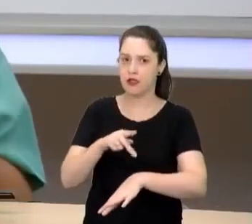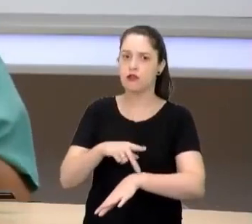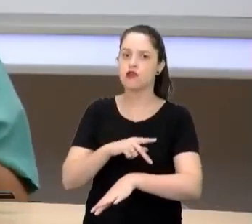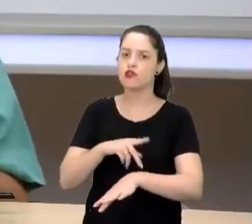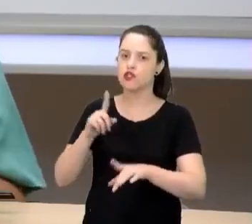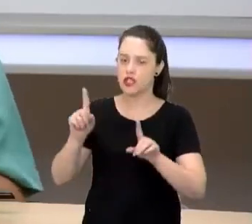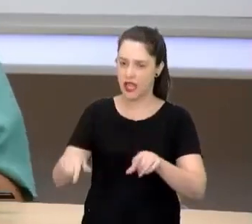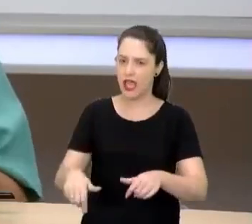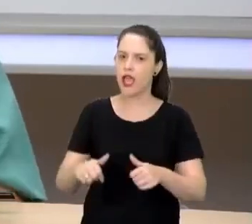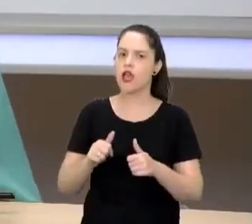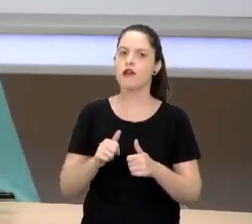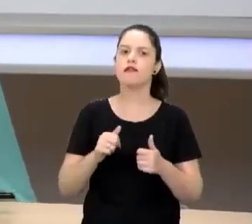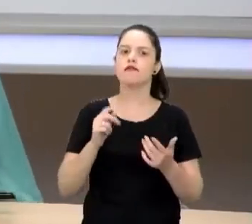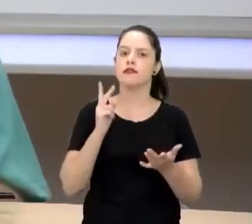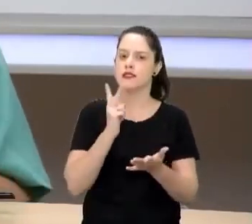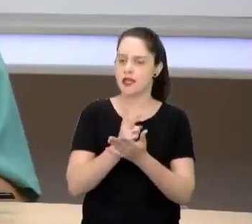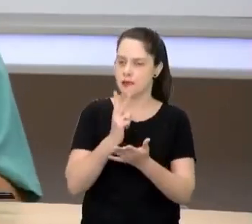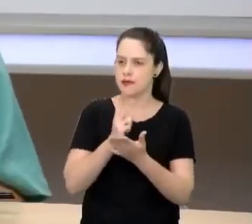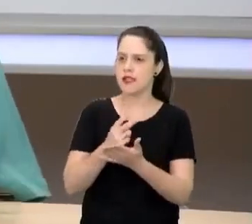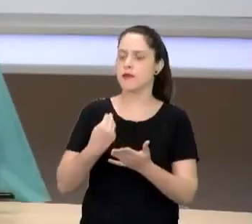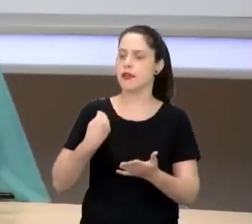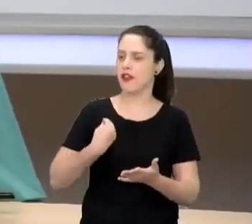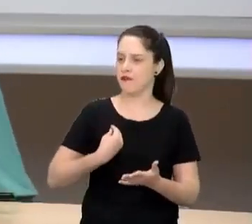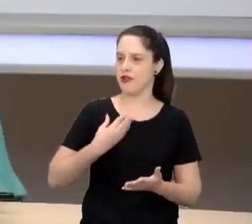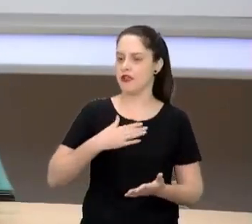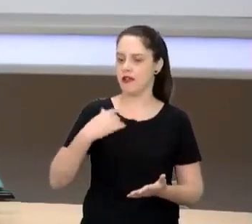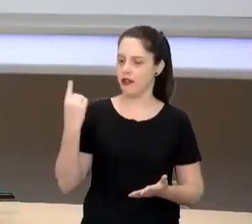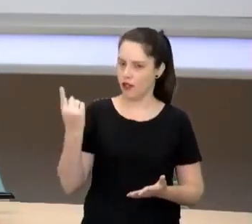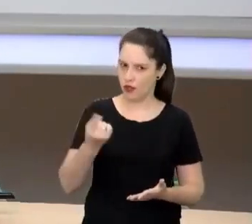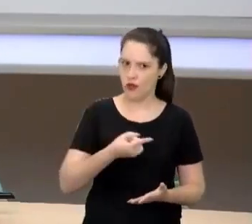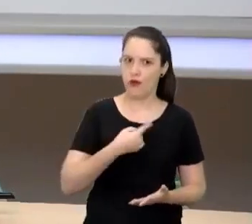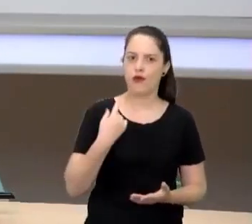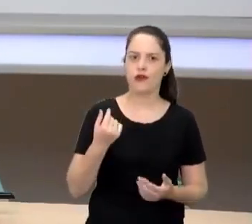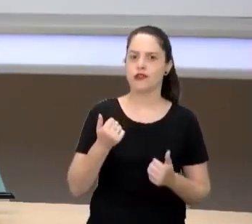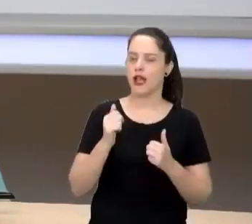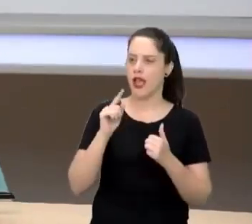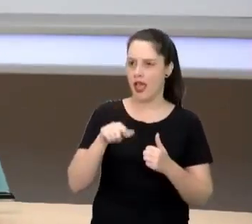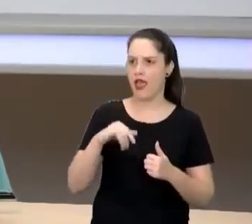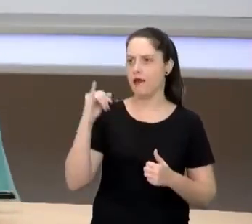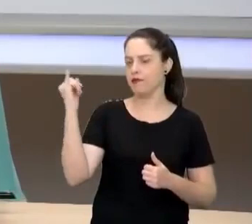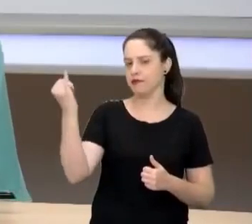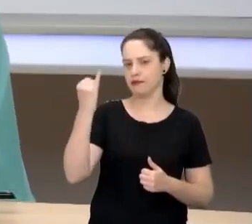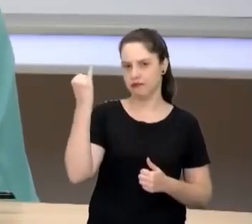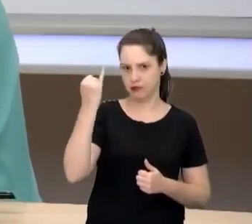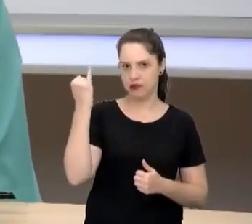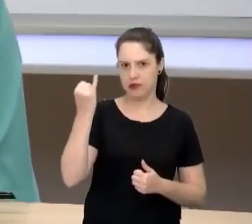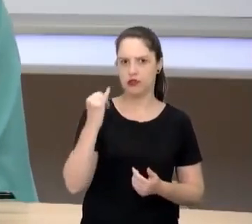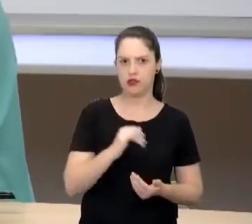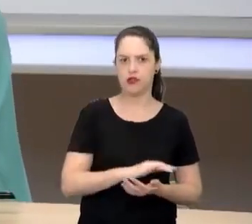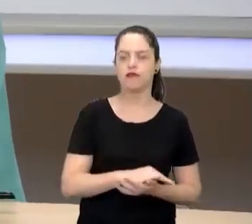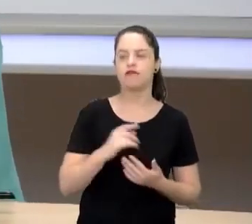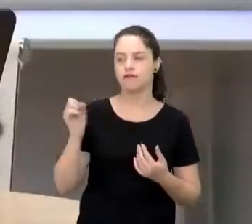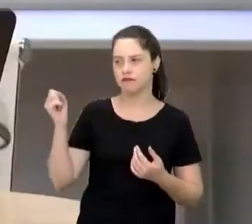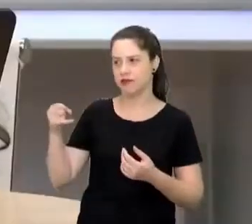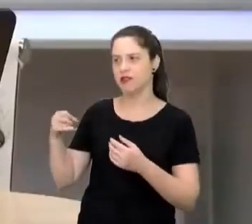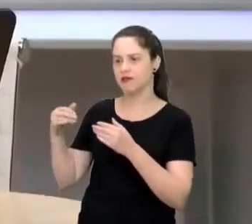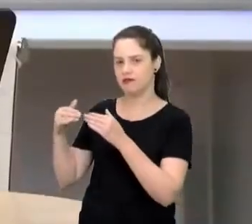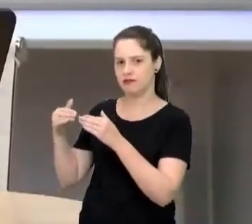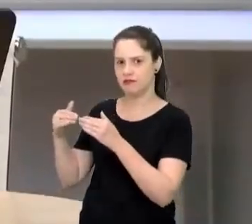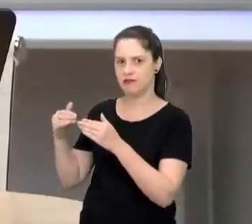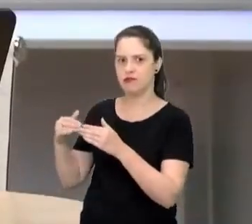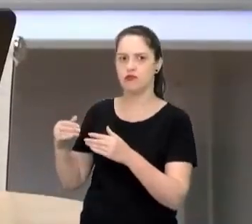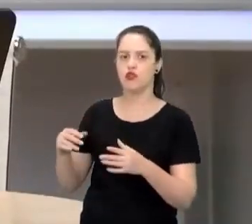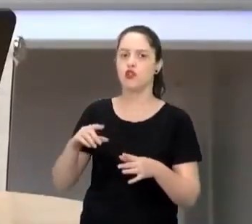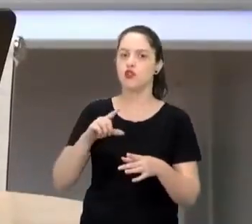estar constantemente na nossa vida. Um olhar atento é sempre muito importante. Sim, por isso que ela é um princípio, né? Porque ela tem que nortear